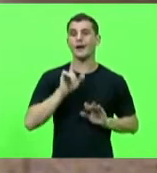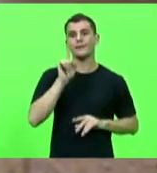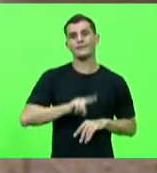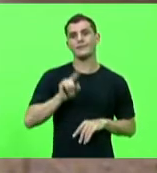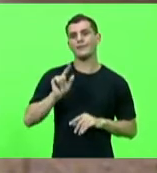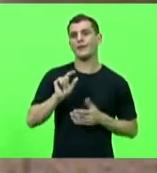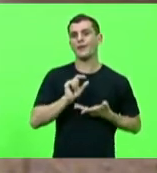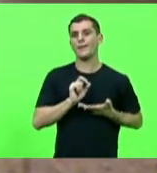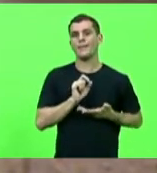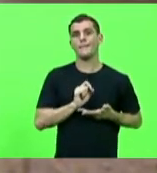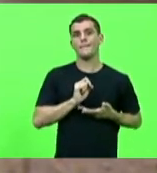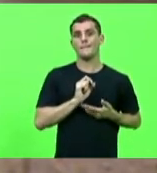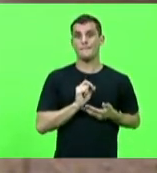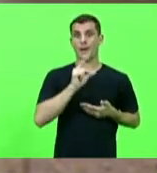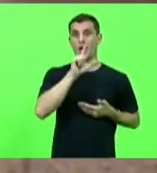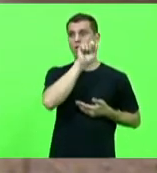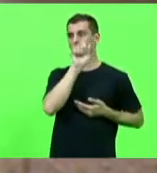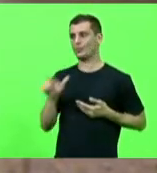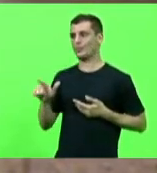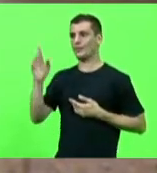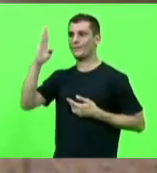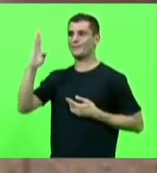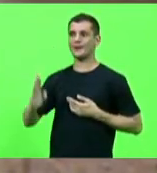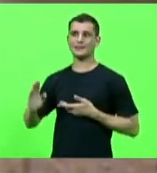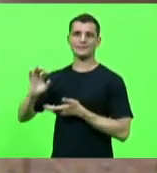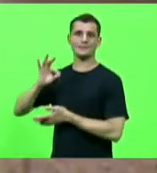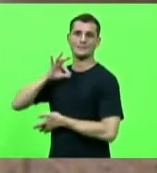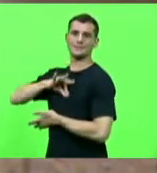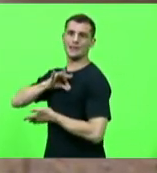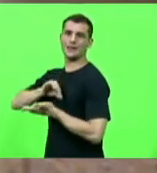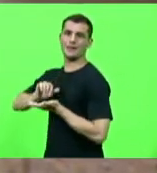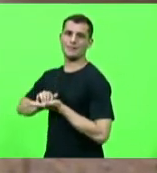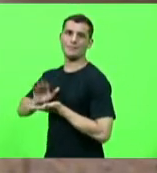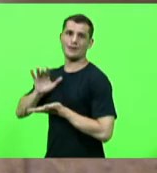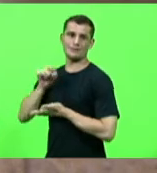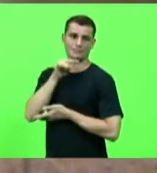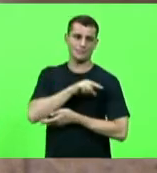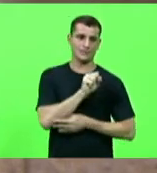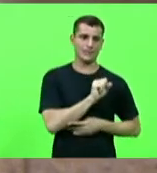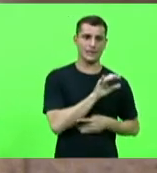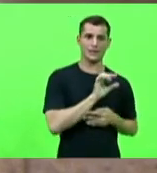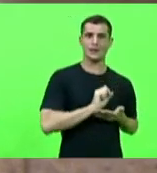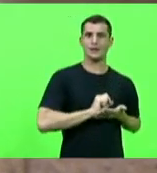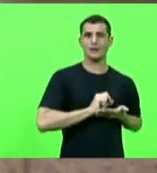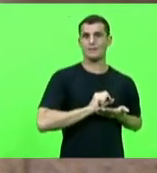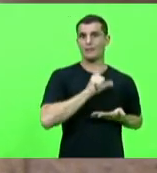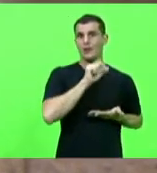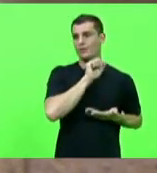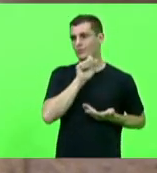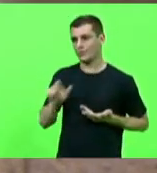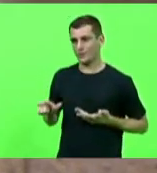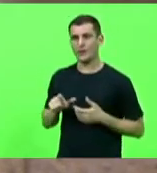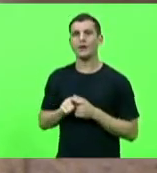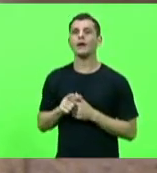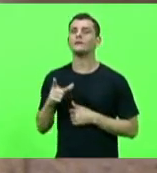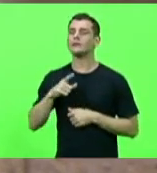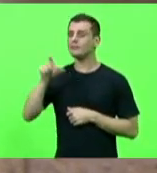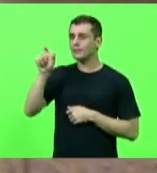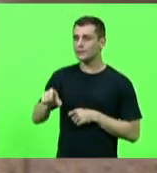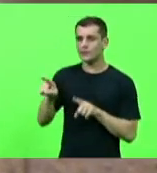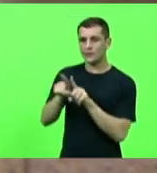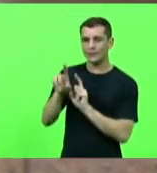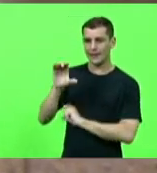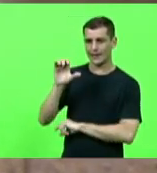cumprimentar e agradecer a visita aqui da vereadora Clarice, de Irineópolis, que visita a nossa casa hoje também.